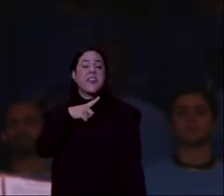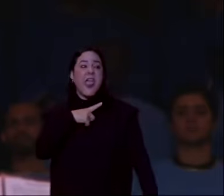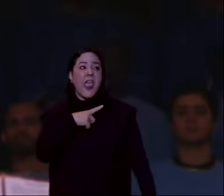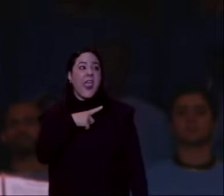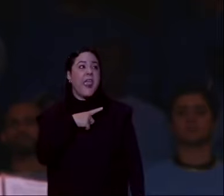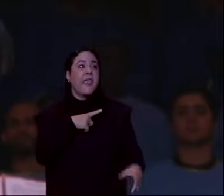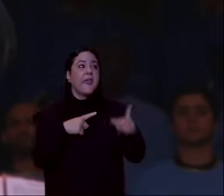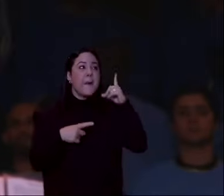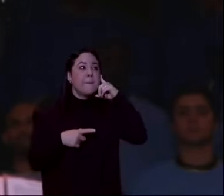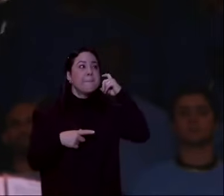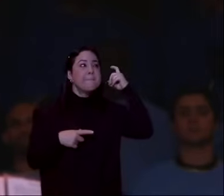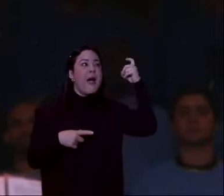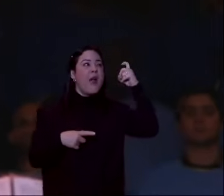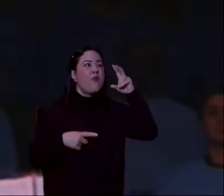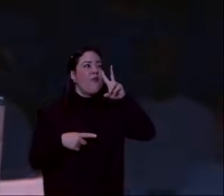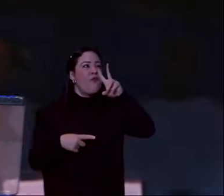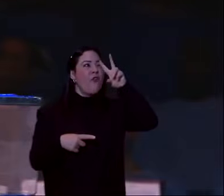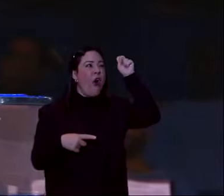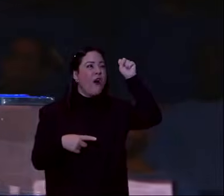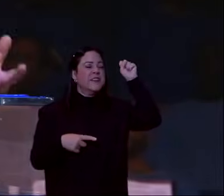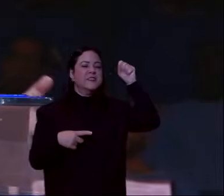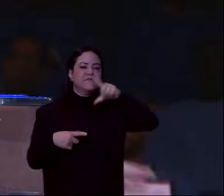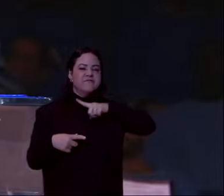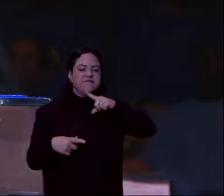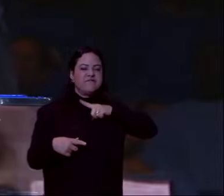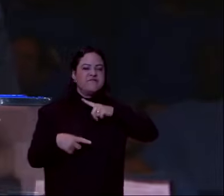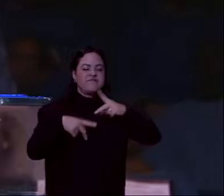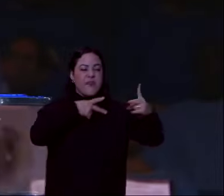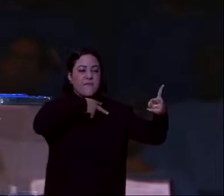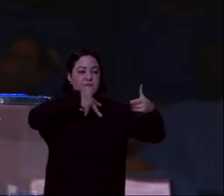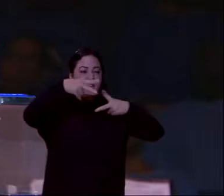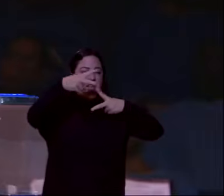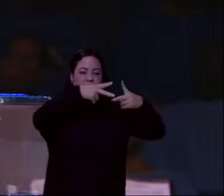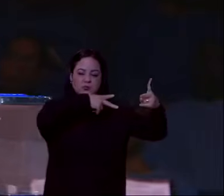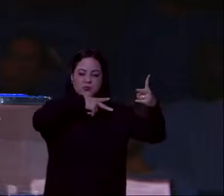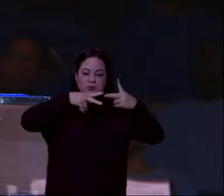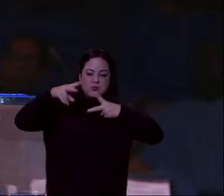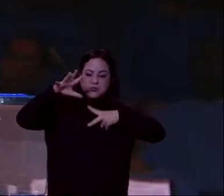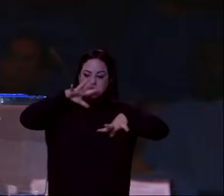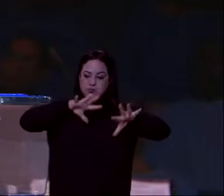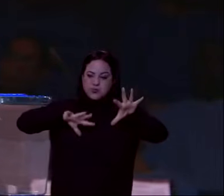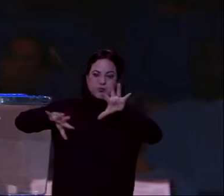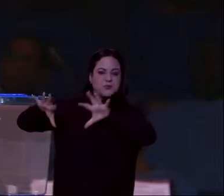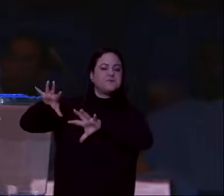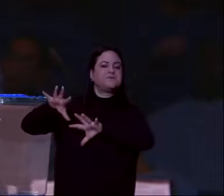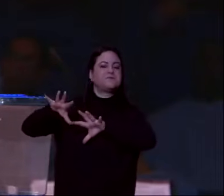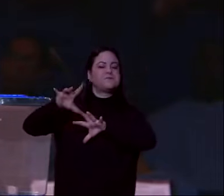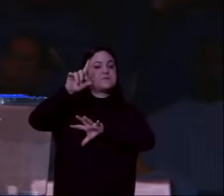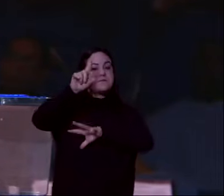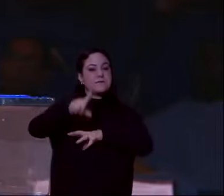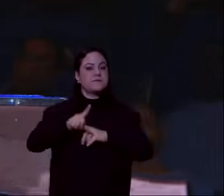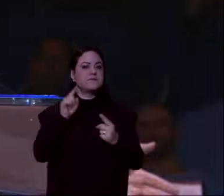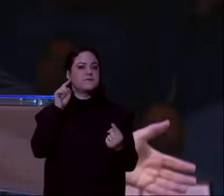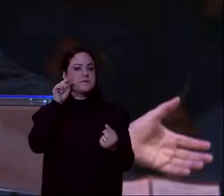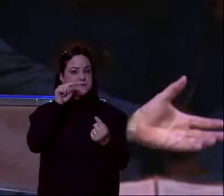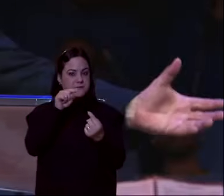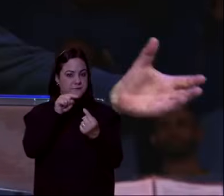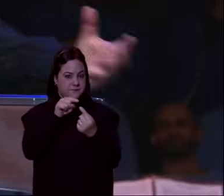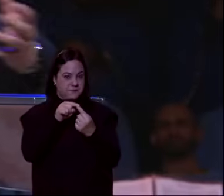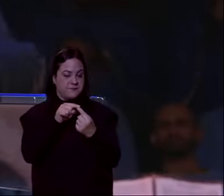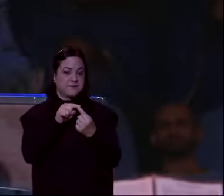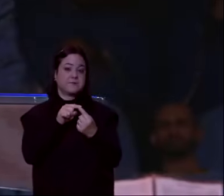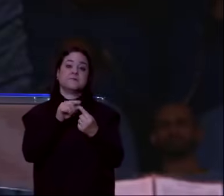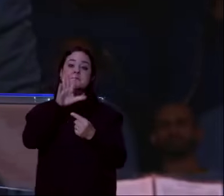som que está lhe chamando, é o som da voz do Espírito. E esse foi o grande objetivo de chamar